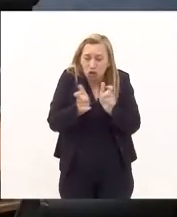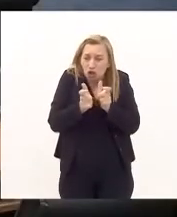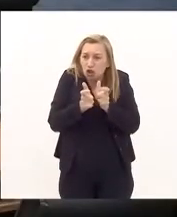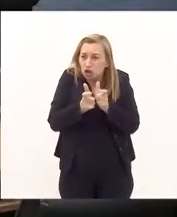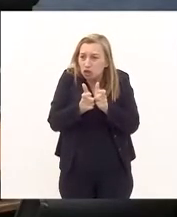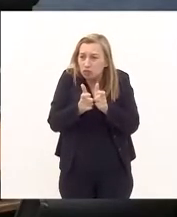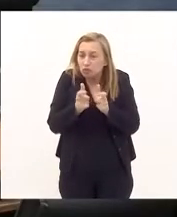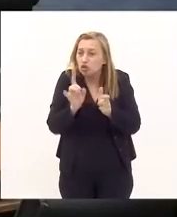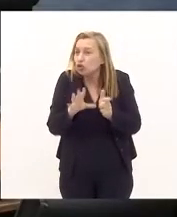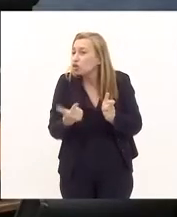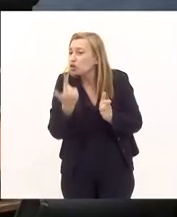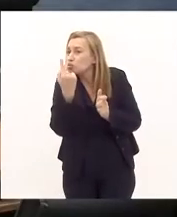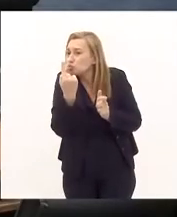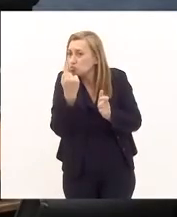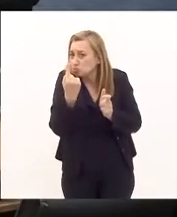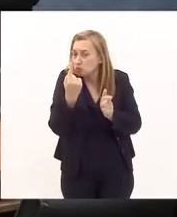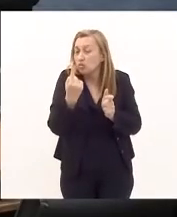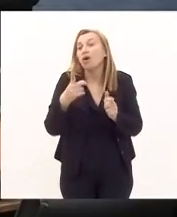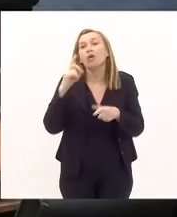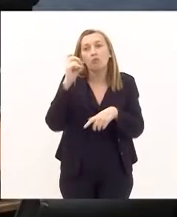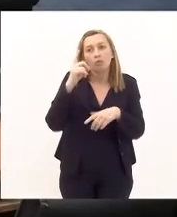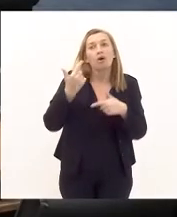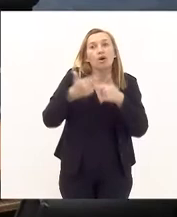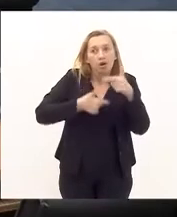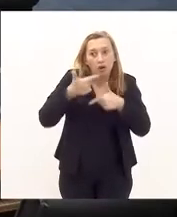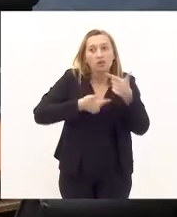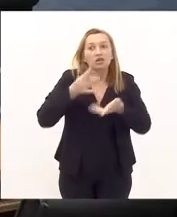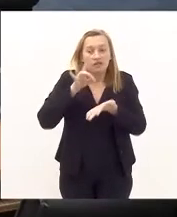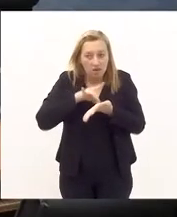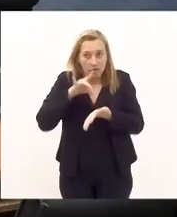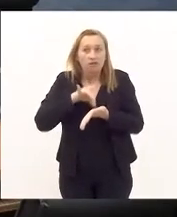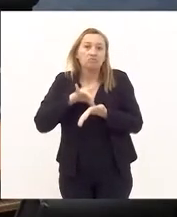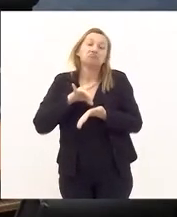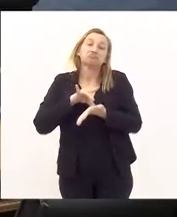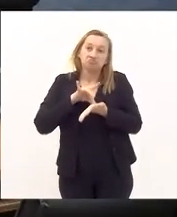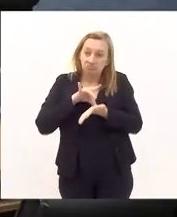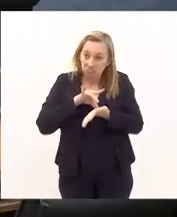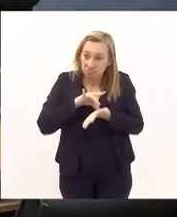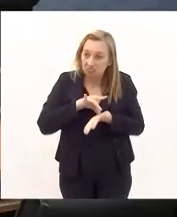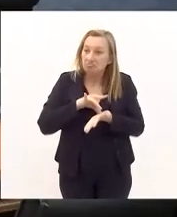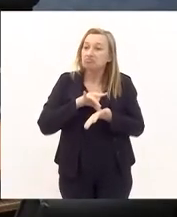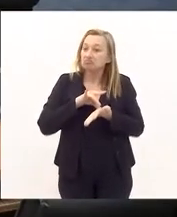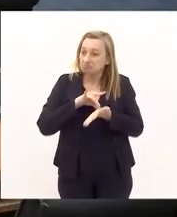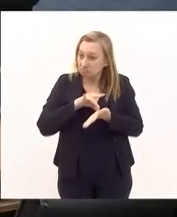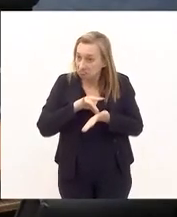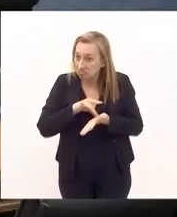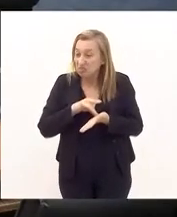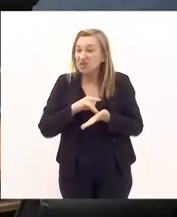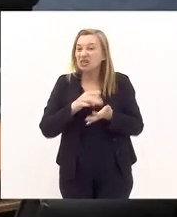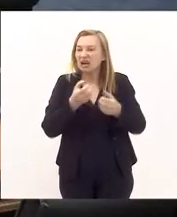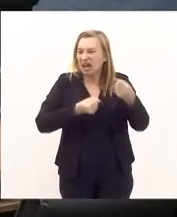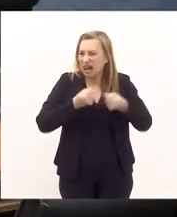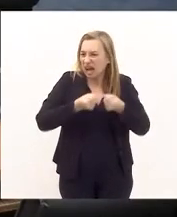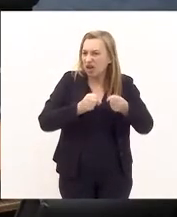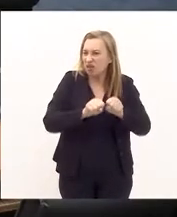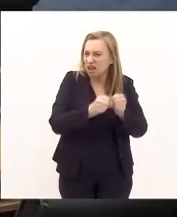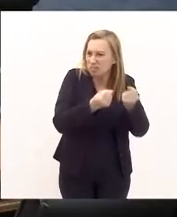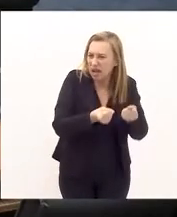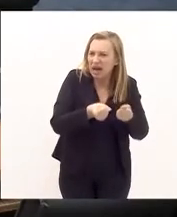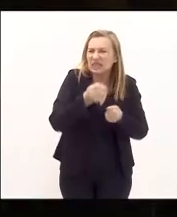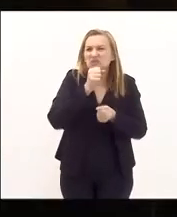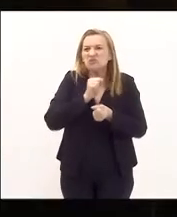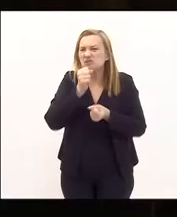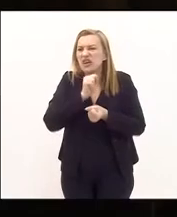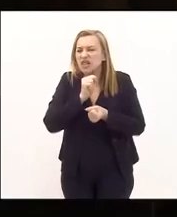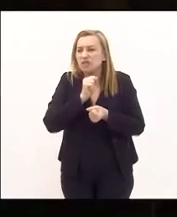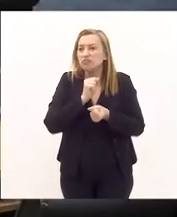caminhão, é uma luta. O que Vossa Excelência está falando é a pura verdade. Os caminhoneiros, carro quebrado, velho, sem